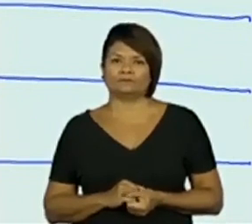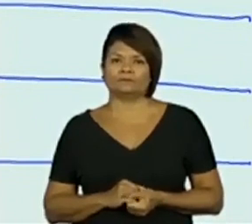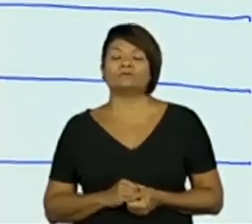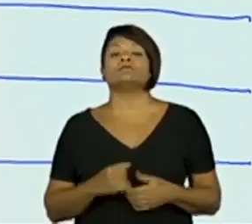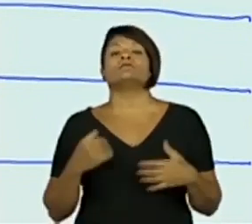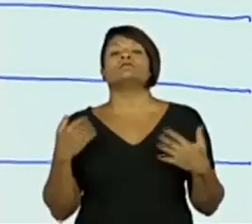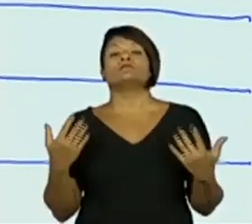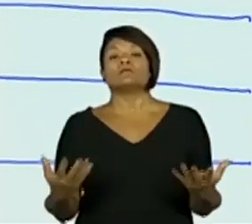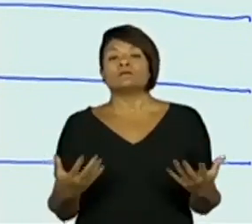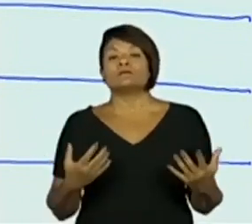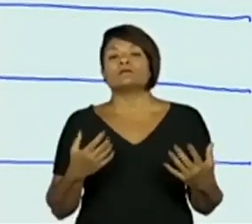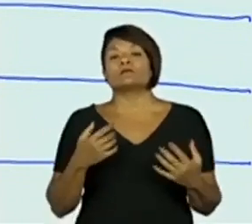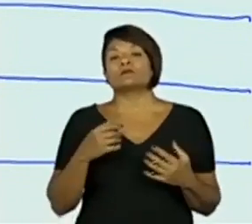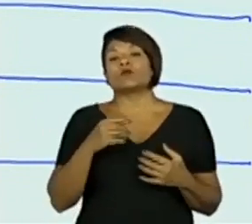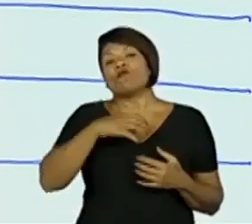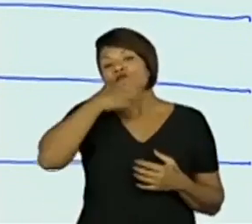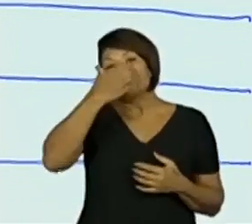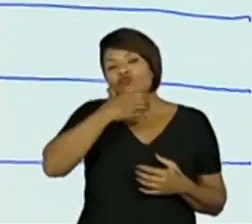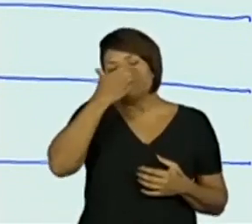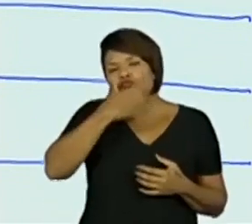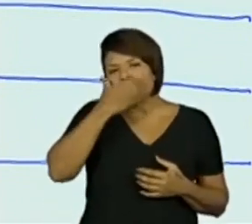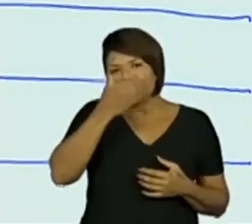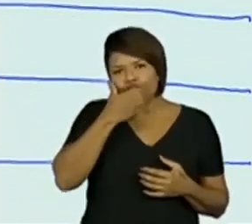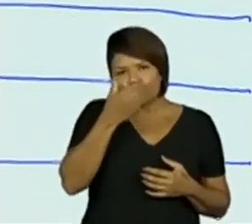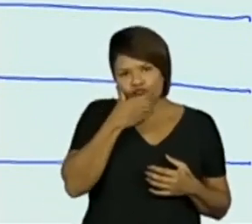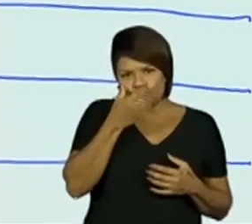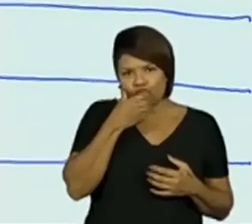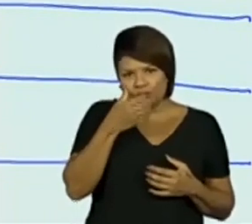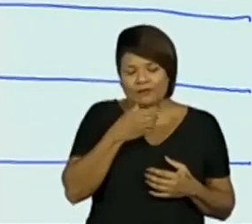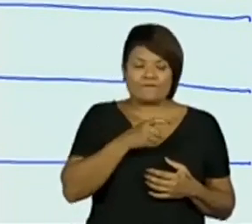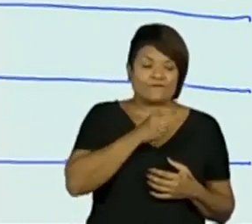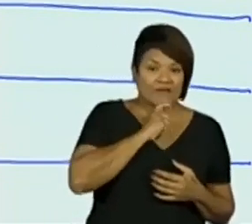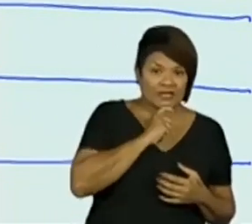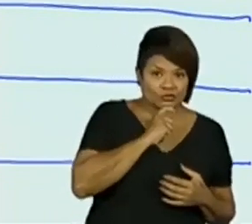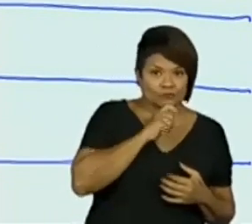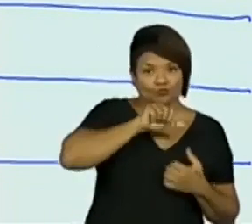o amadurecimento